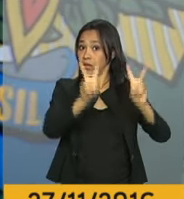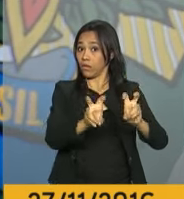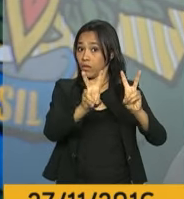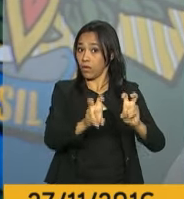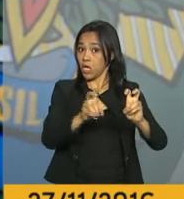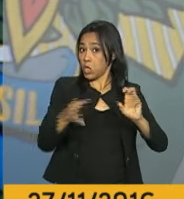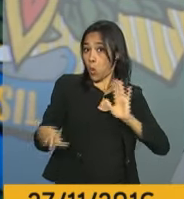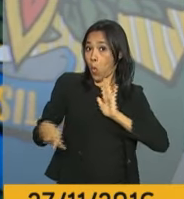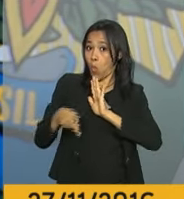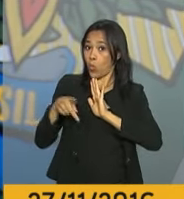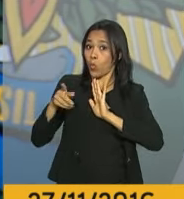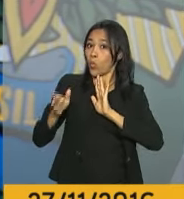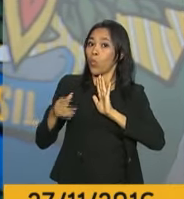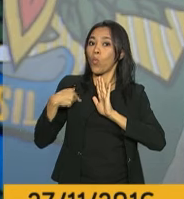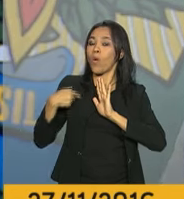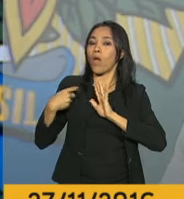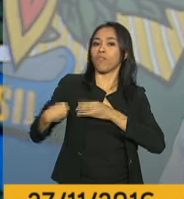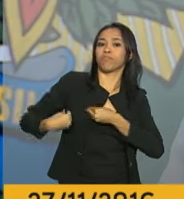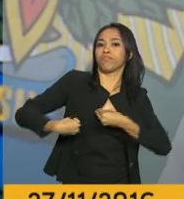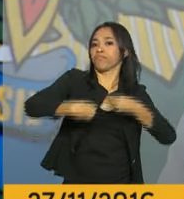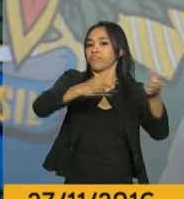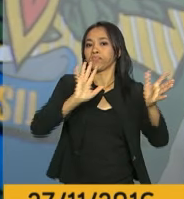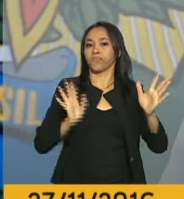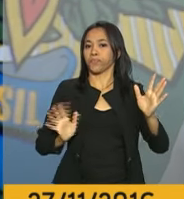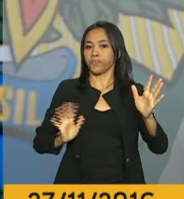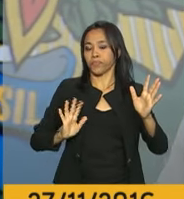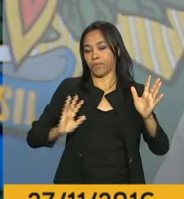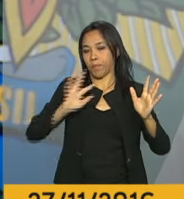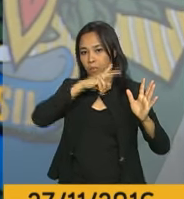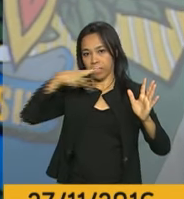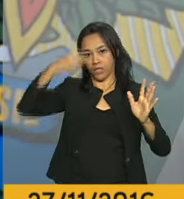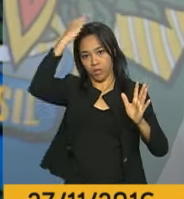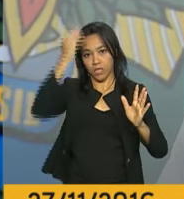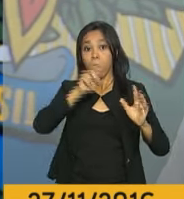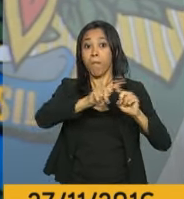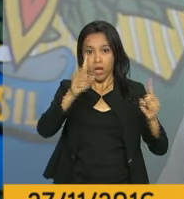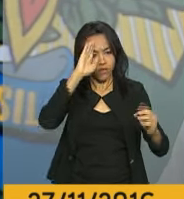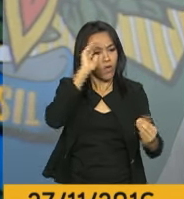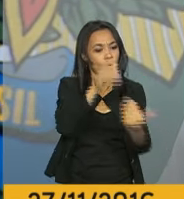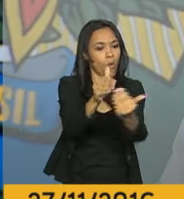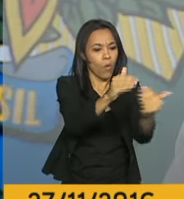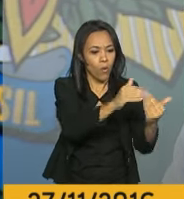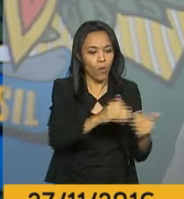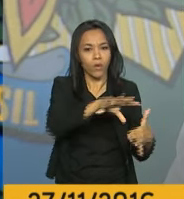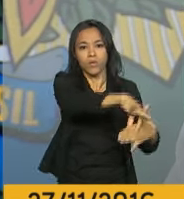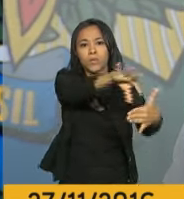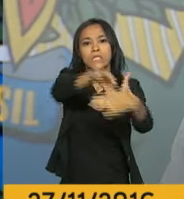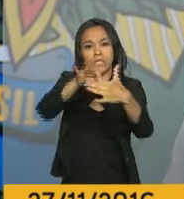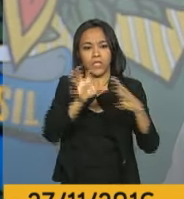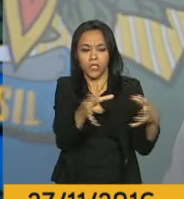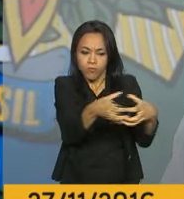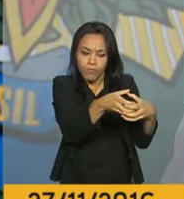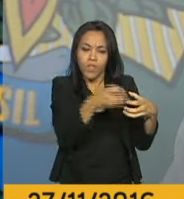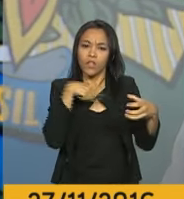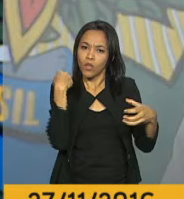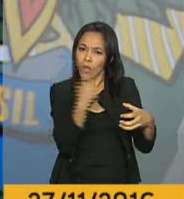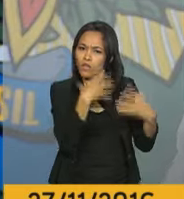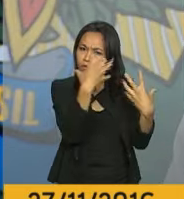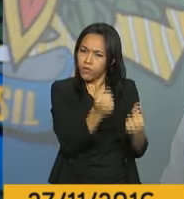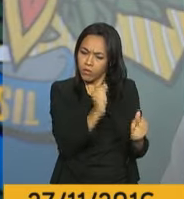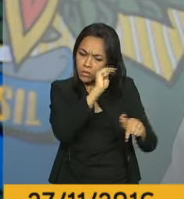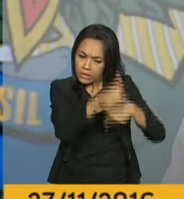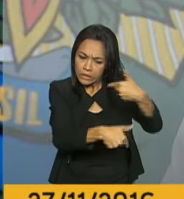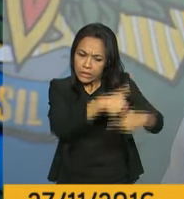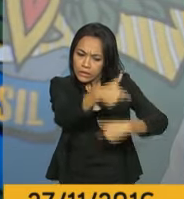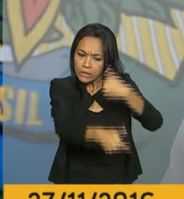seu presidente, é acordada com todos os líderes, e nós vamos nos dedicar, todas